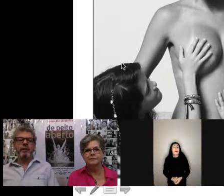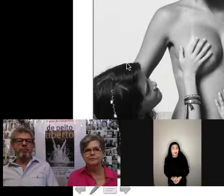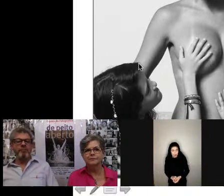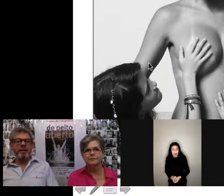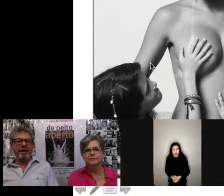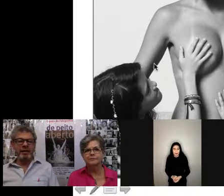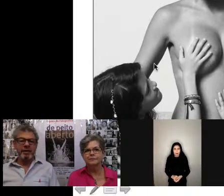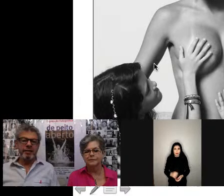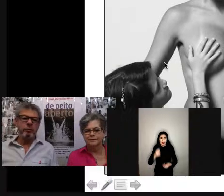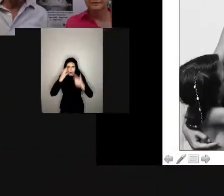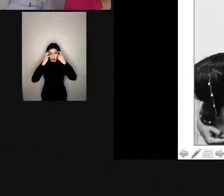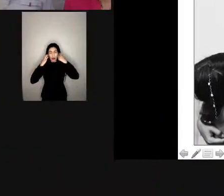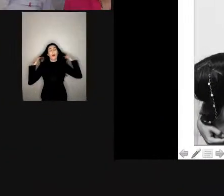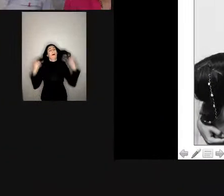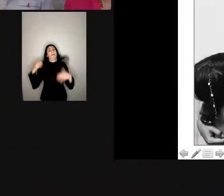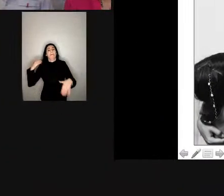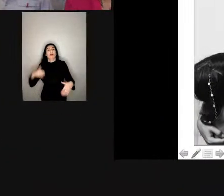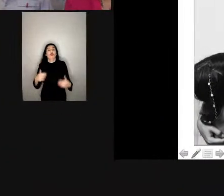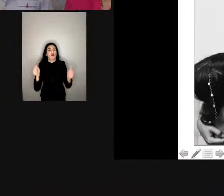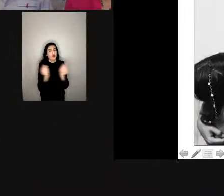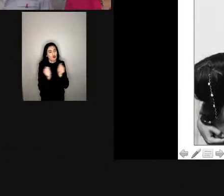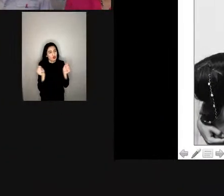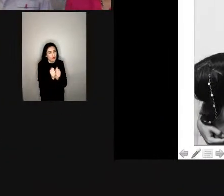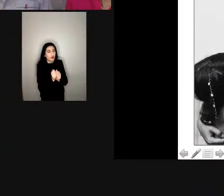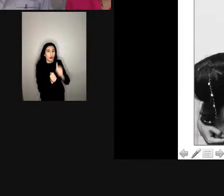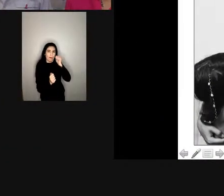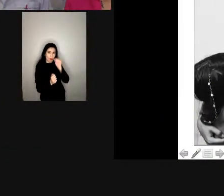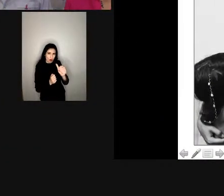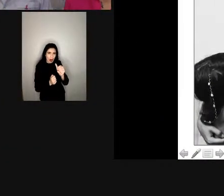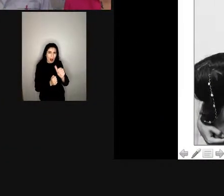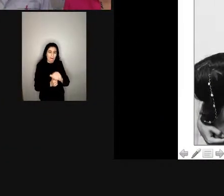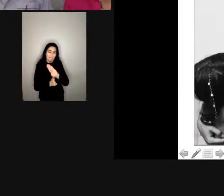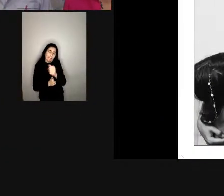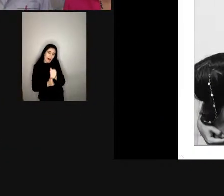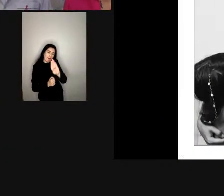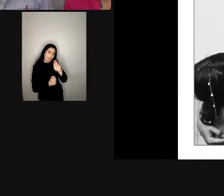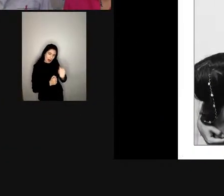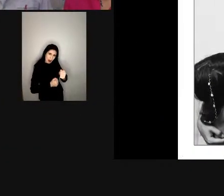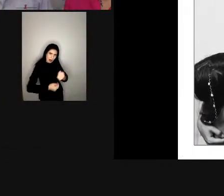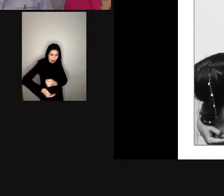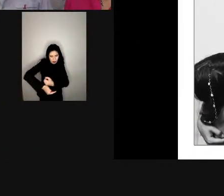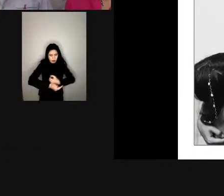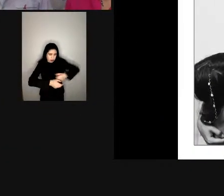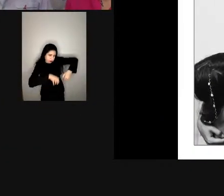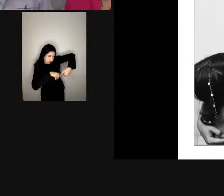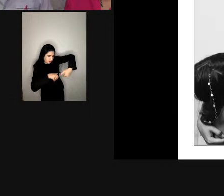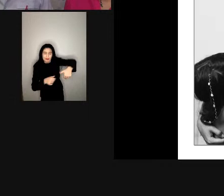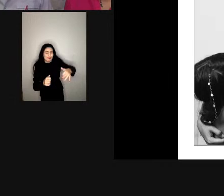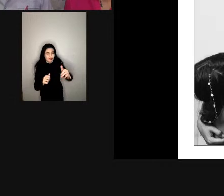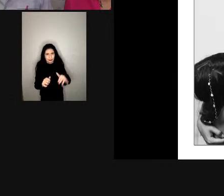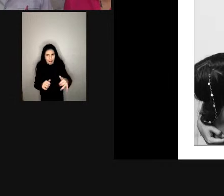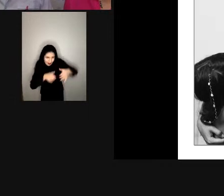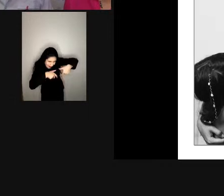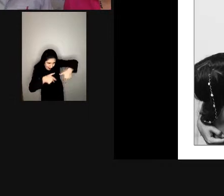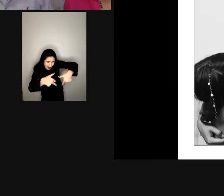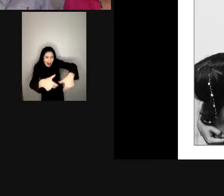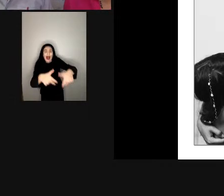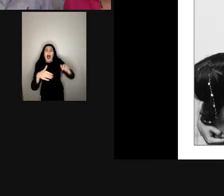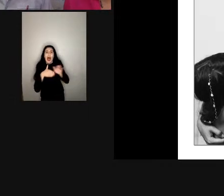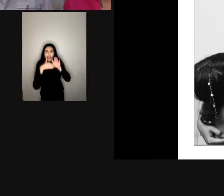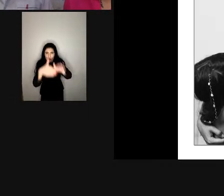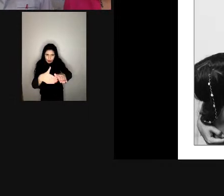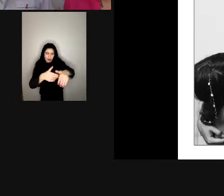a babá, e eu resolvi fazer uma coisa mais delicada da filha mais velha, tampando o seio e as duas meninas com